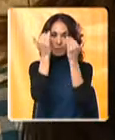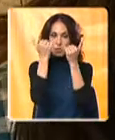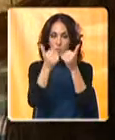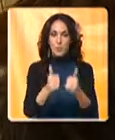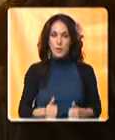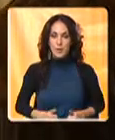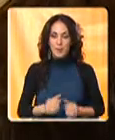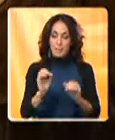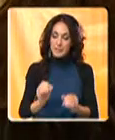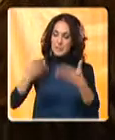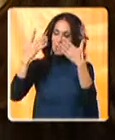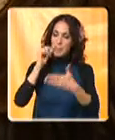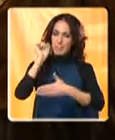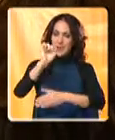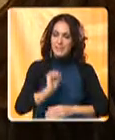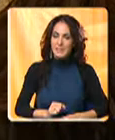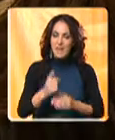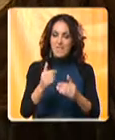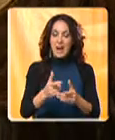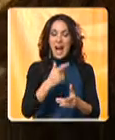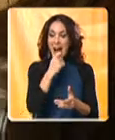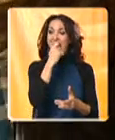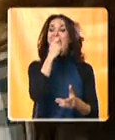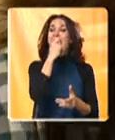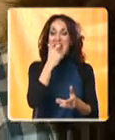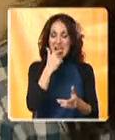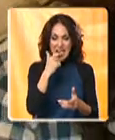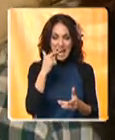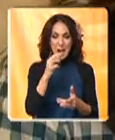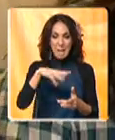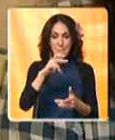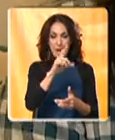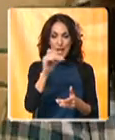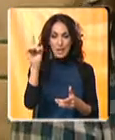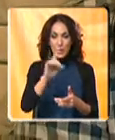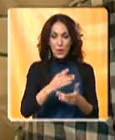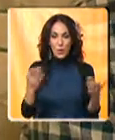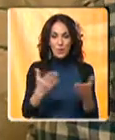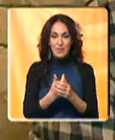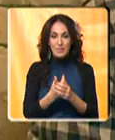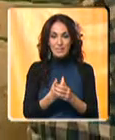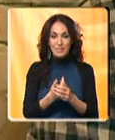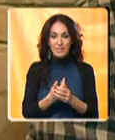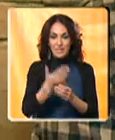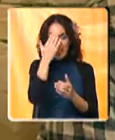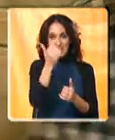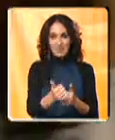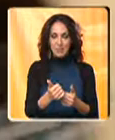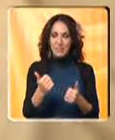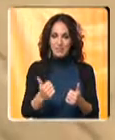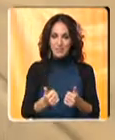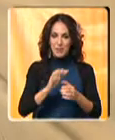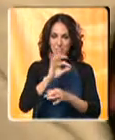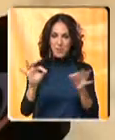ti, mas sobretudo para ele. Ele vai pôr implantes dentários na Malo Clinic. O que é que achas? Eu acho bem. É uma